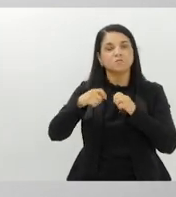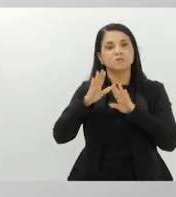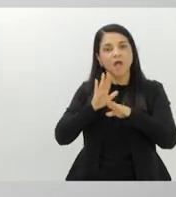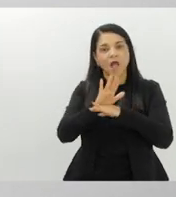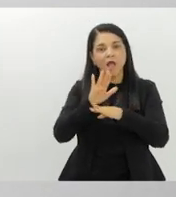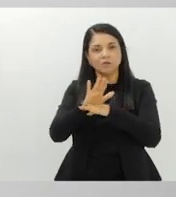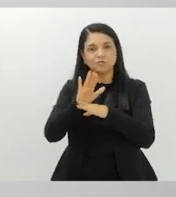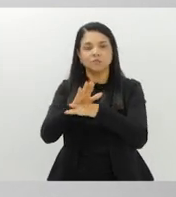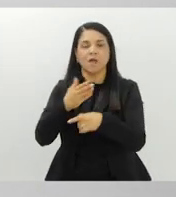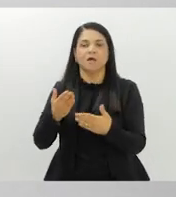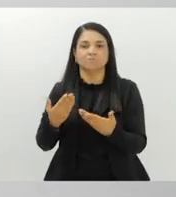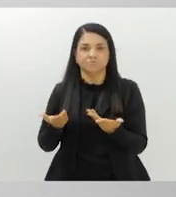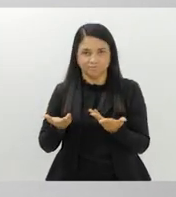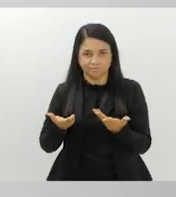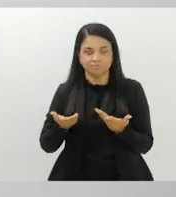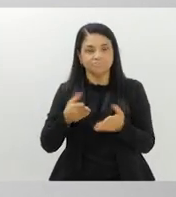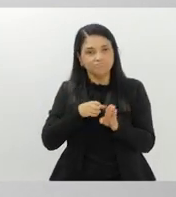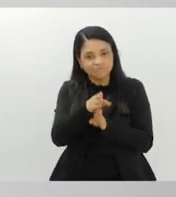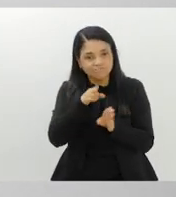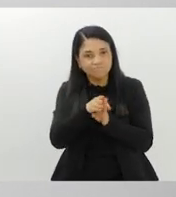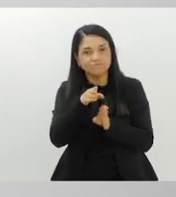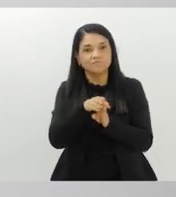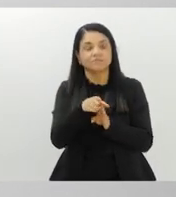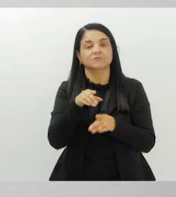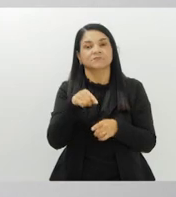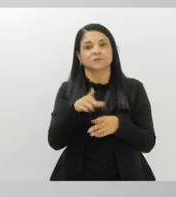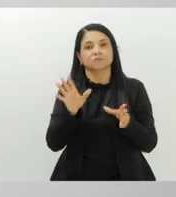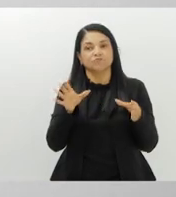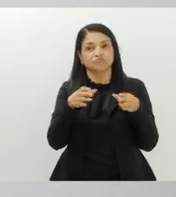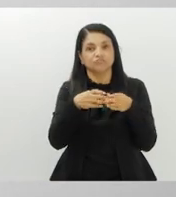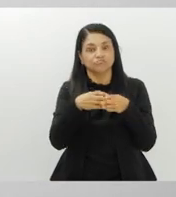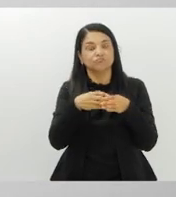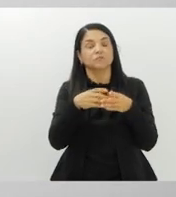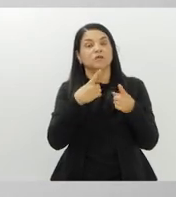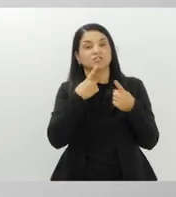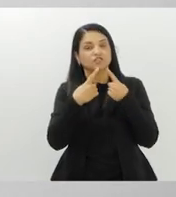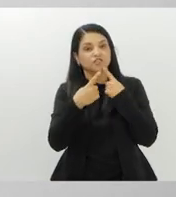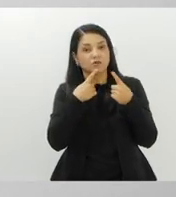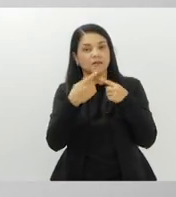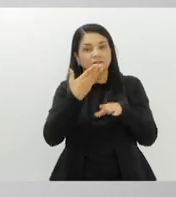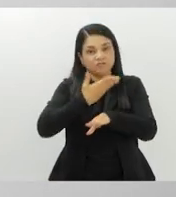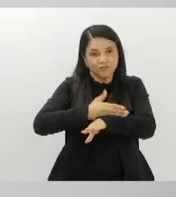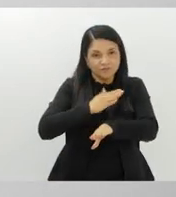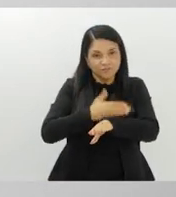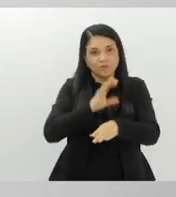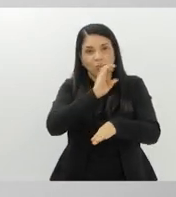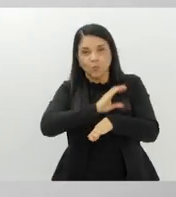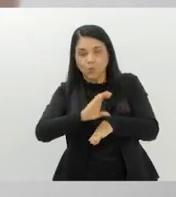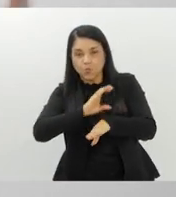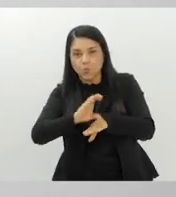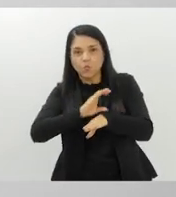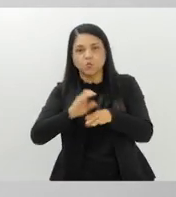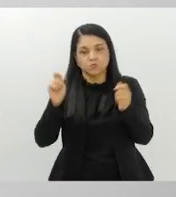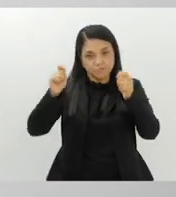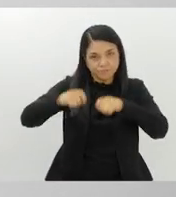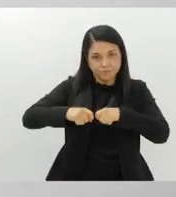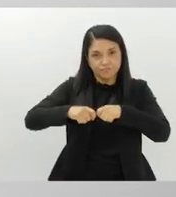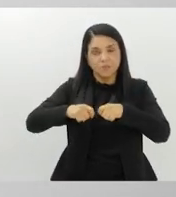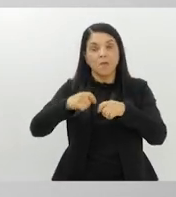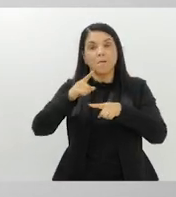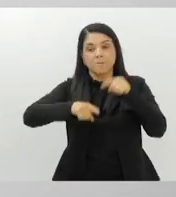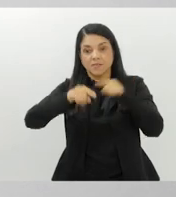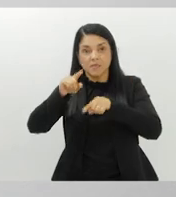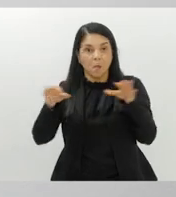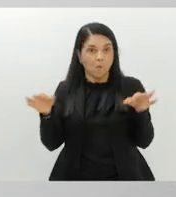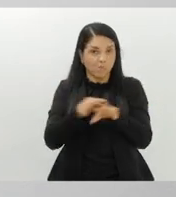ajudando, estar auxiliando. Então, são essas frentes aí, abrir o diálogo para treinamentos, para cursos, para capacitação, com material pronto